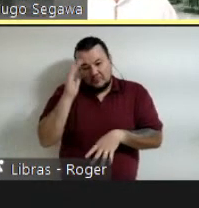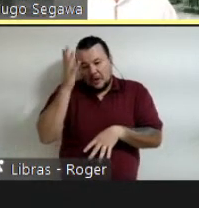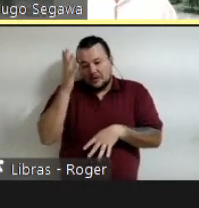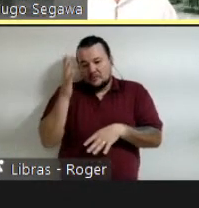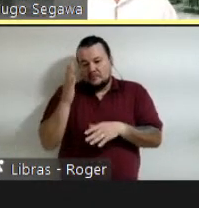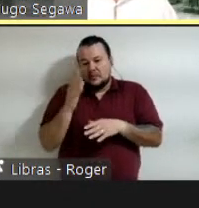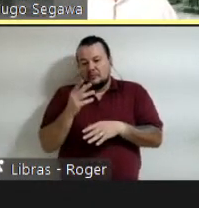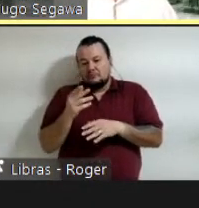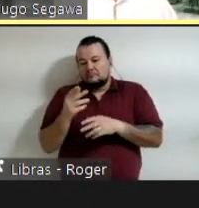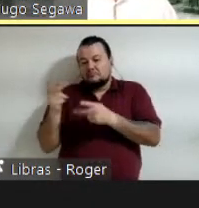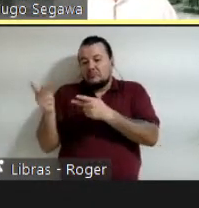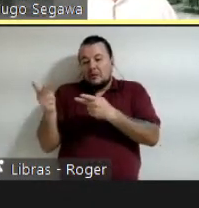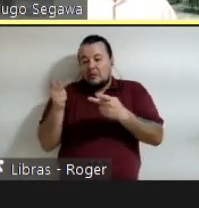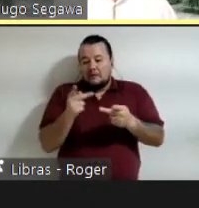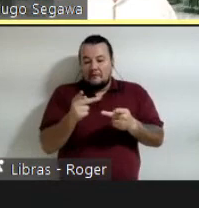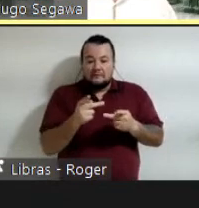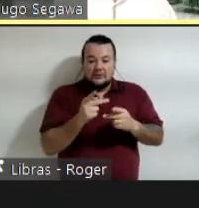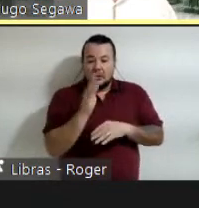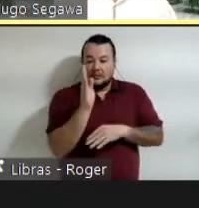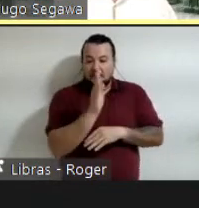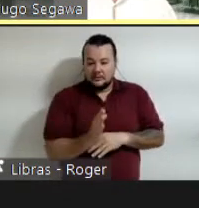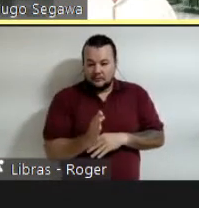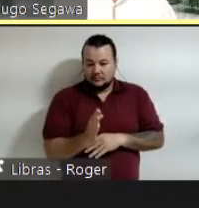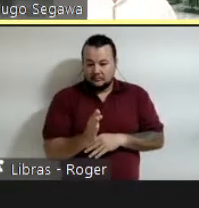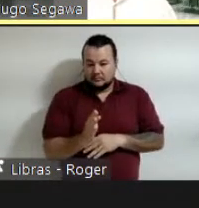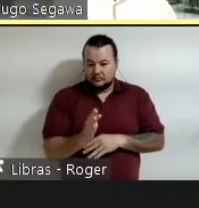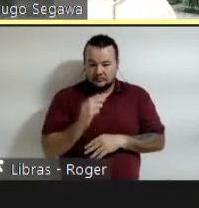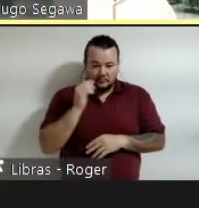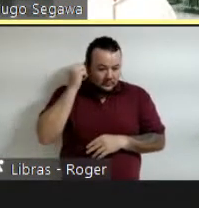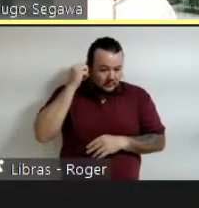esticou. Então, essa foto aqui mostra